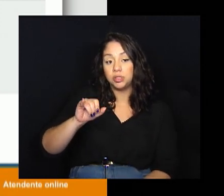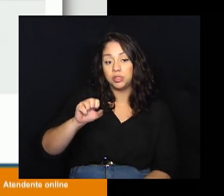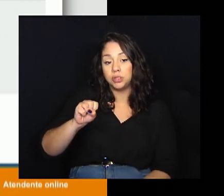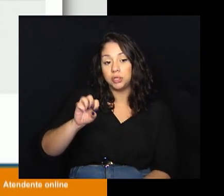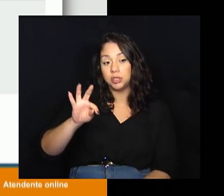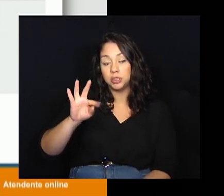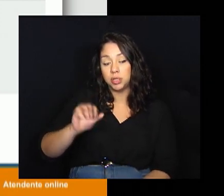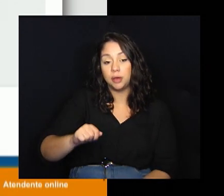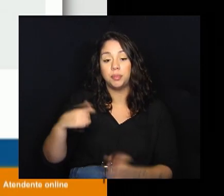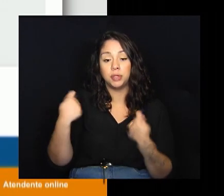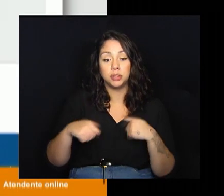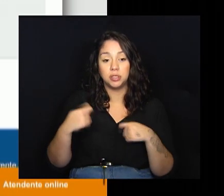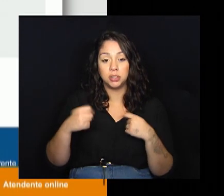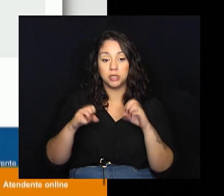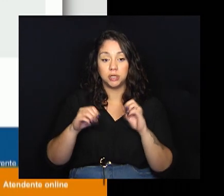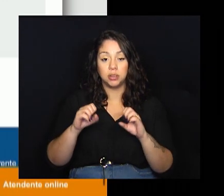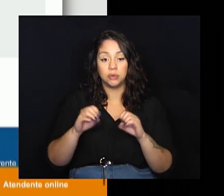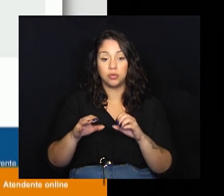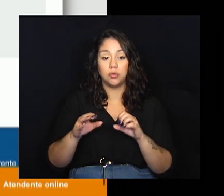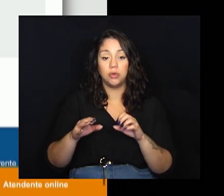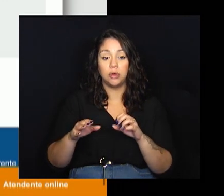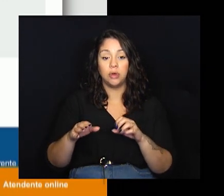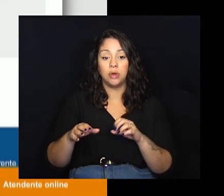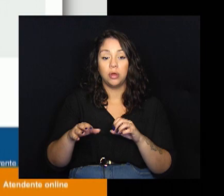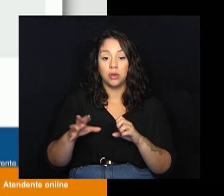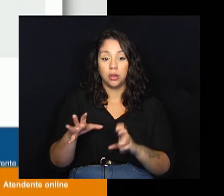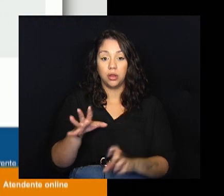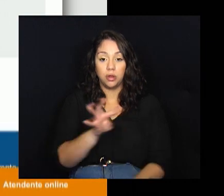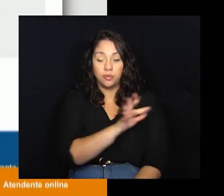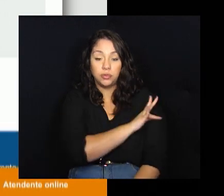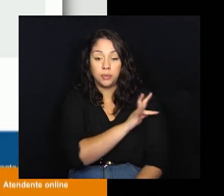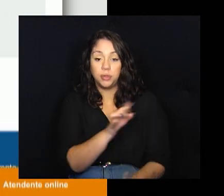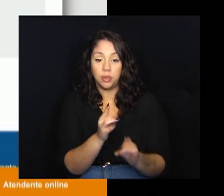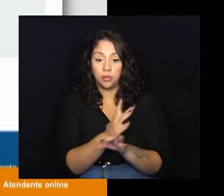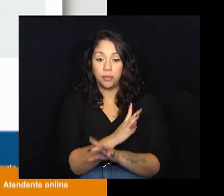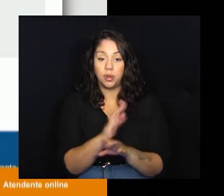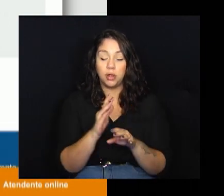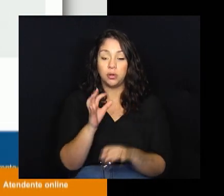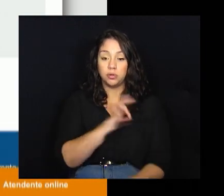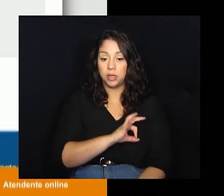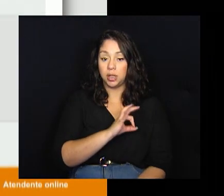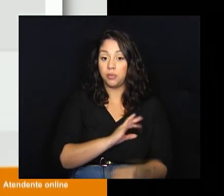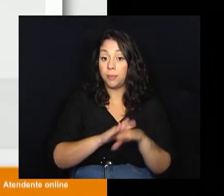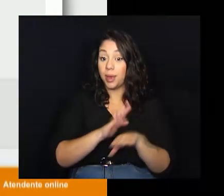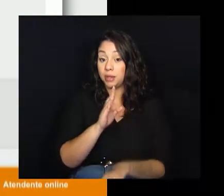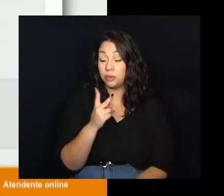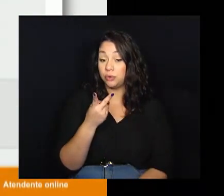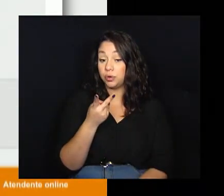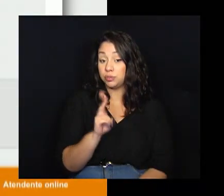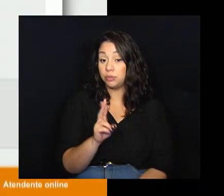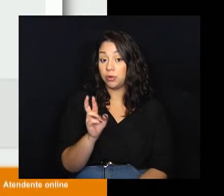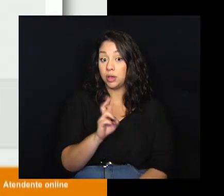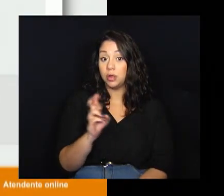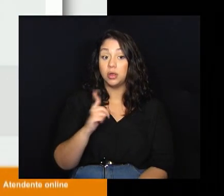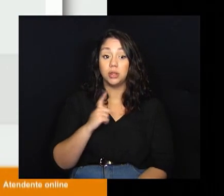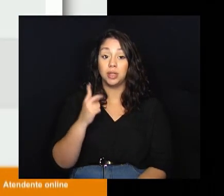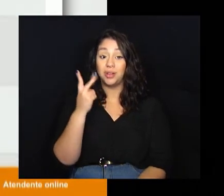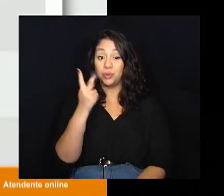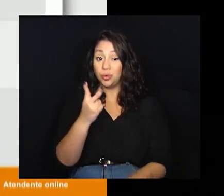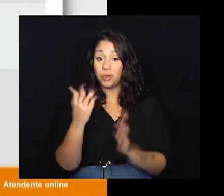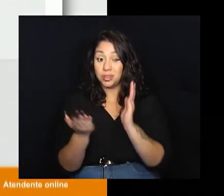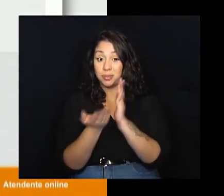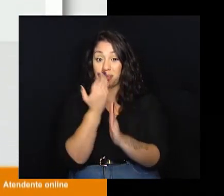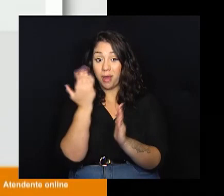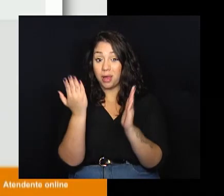ter um ensino fundamental completo salário de mais de r$ 2.000 tem ó são três páginas aqui de informação